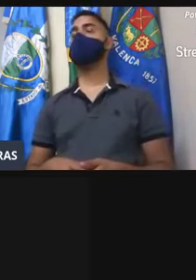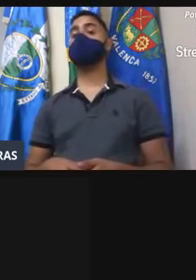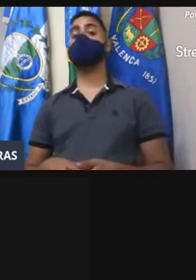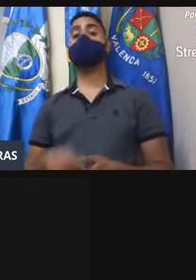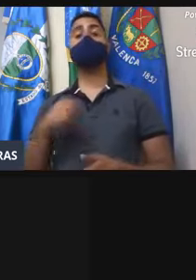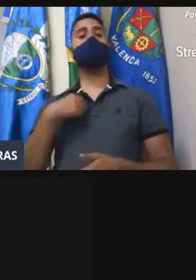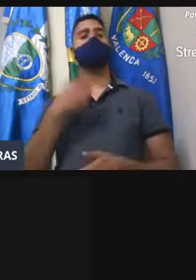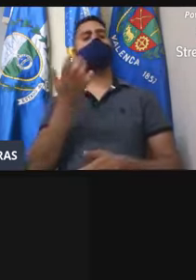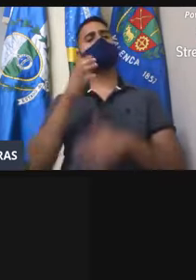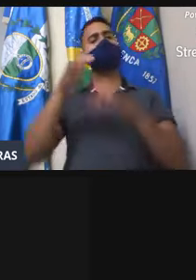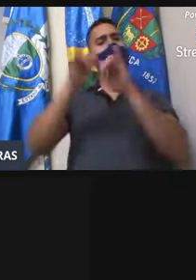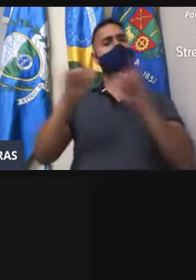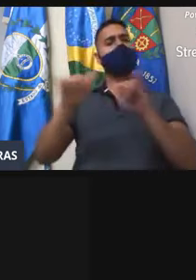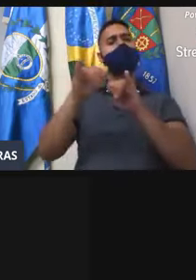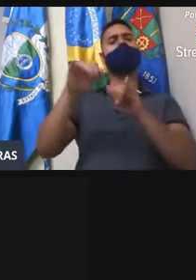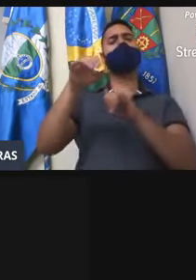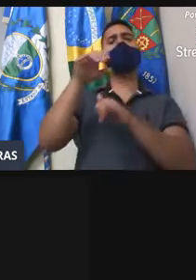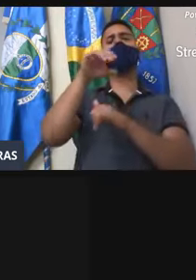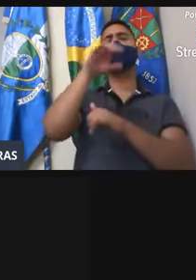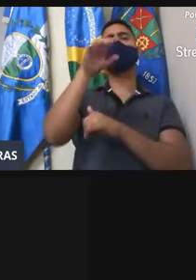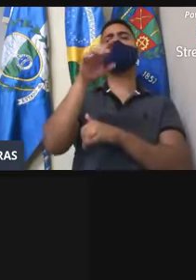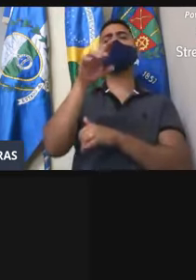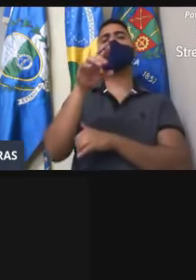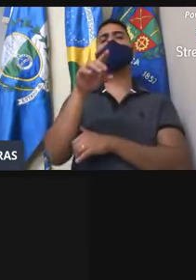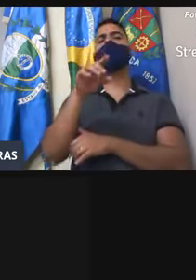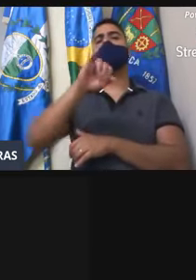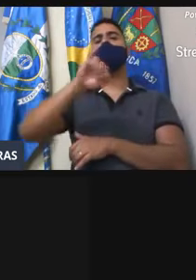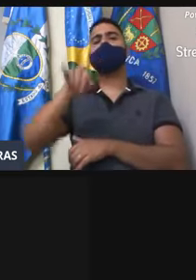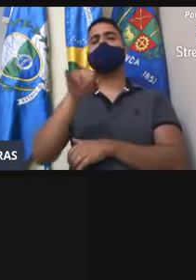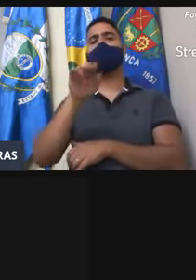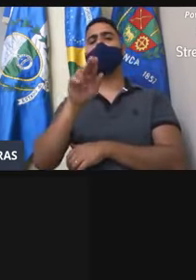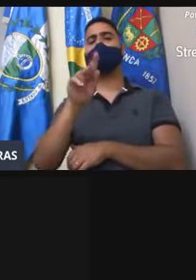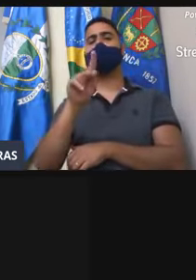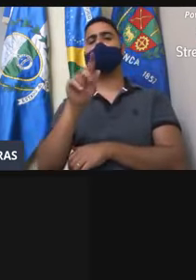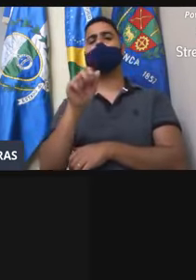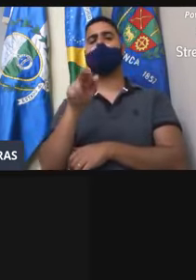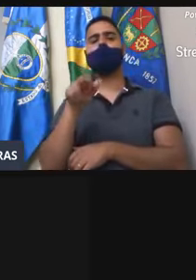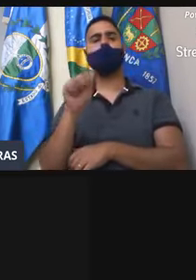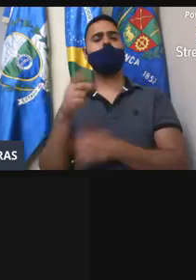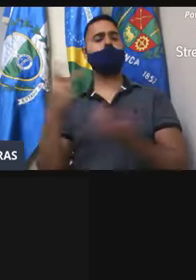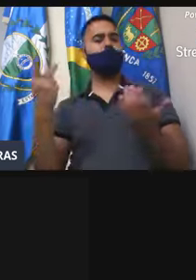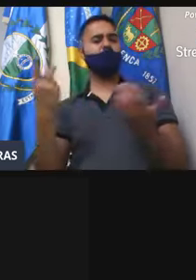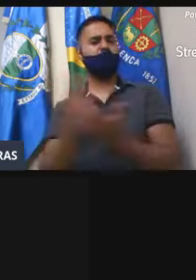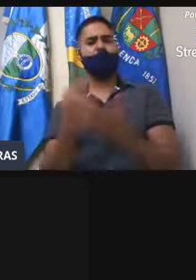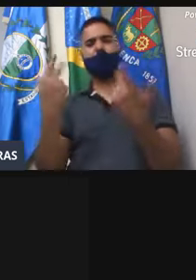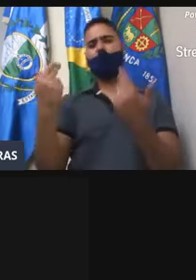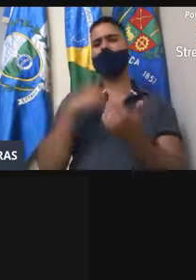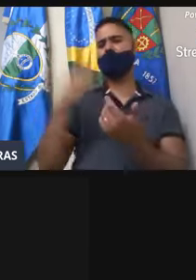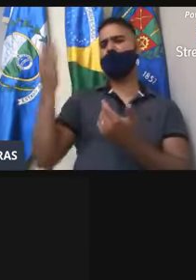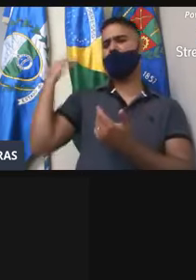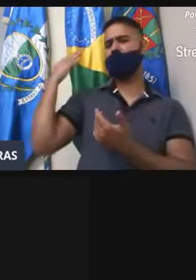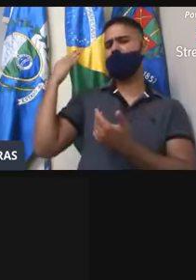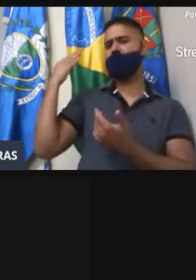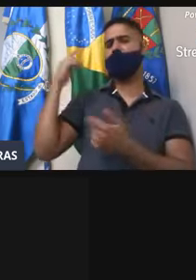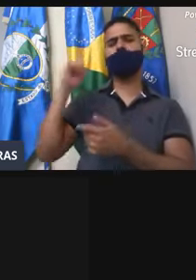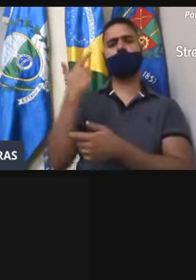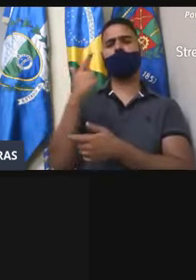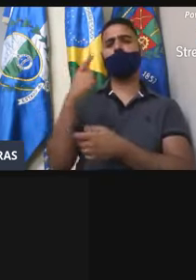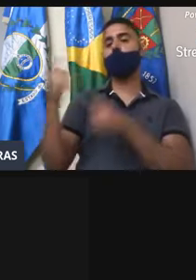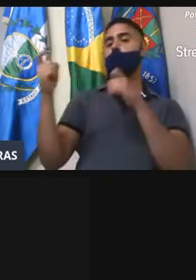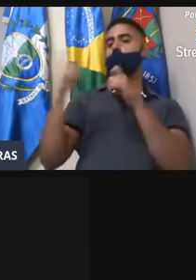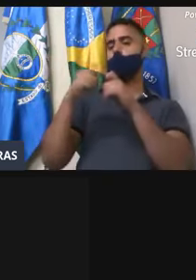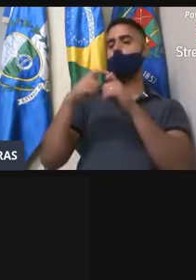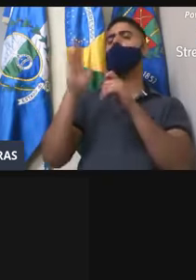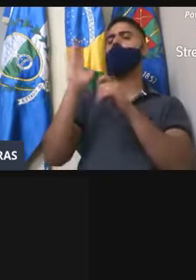transmitir ao morador do distrito que certamente erros igual aqueles não vão acontecer. O médico ele foi notificado,